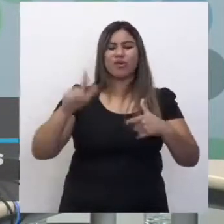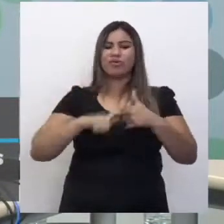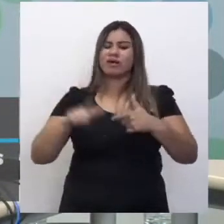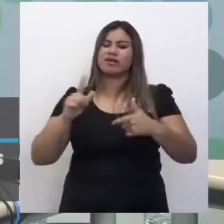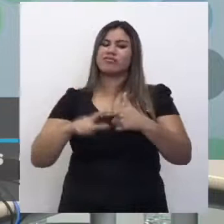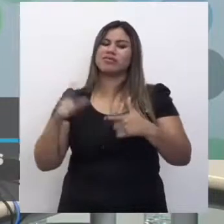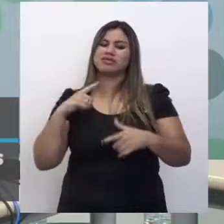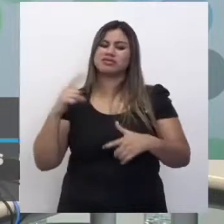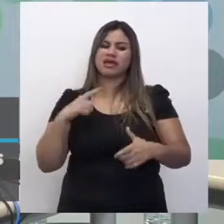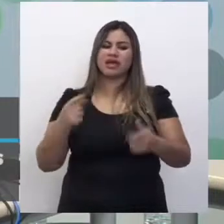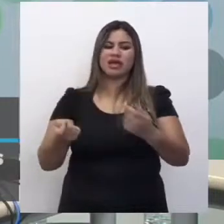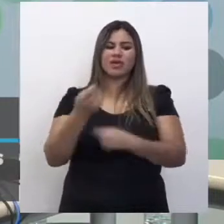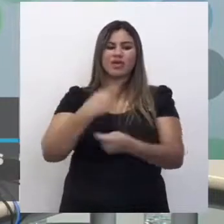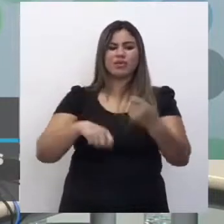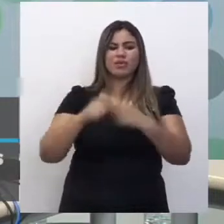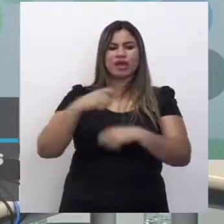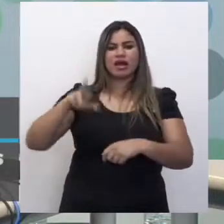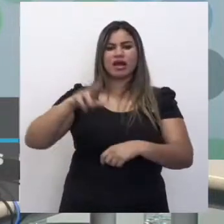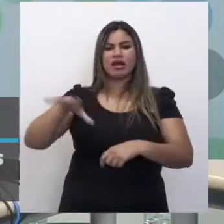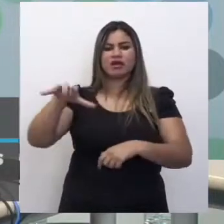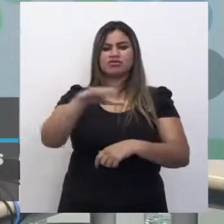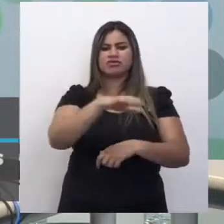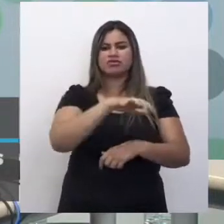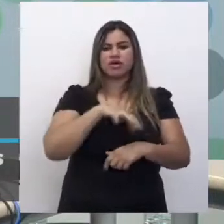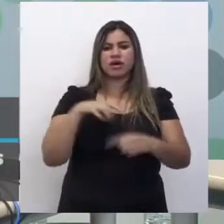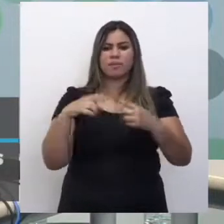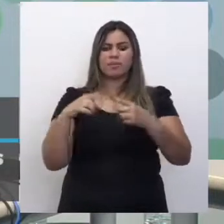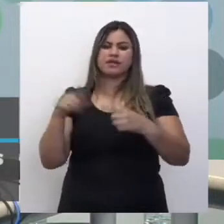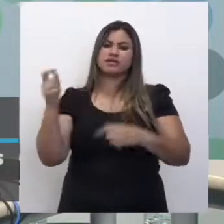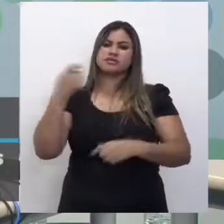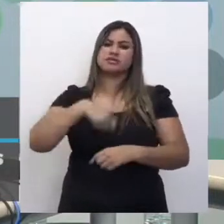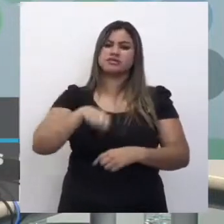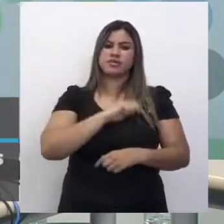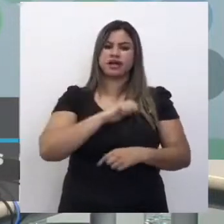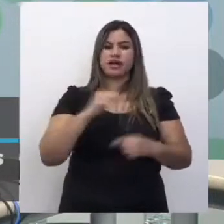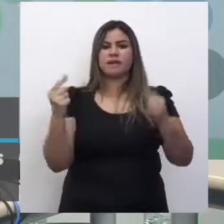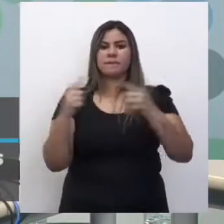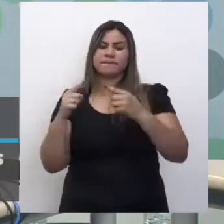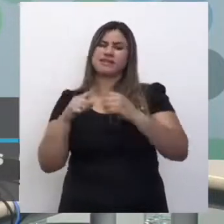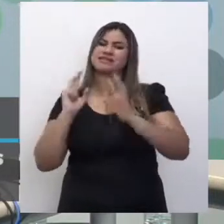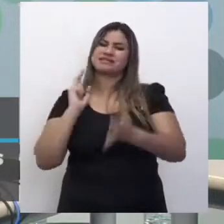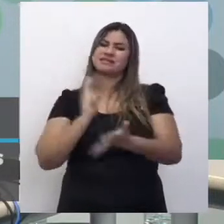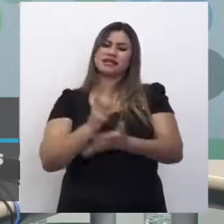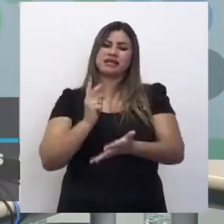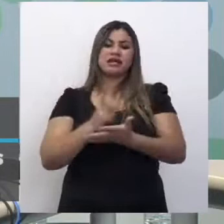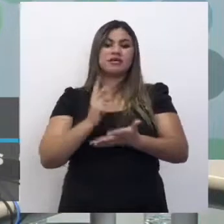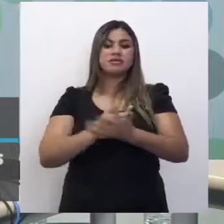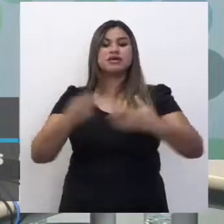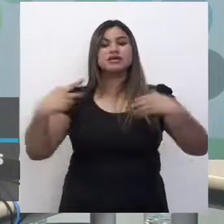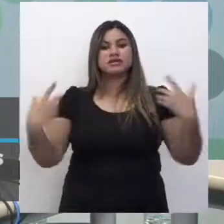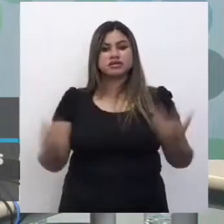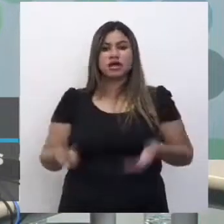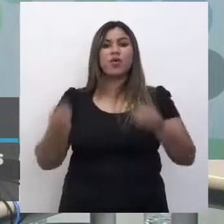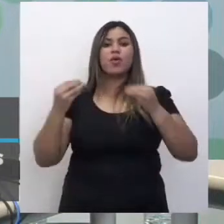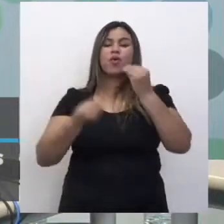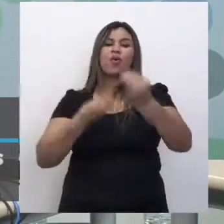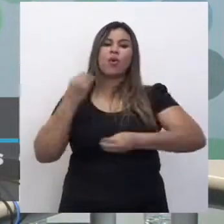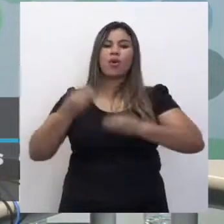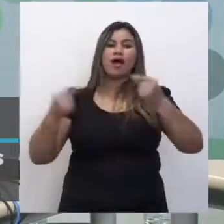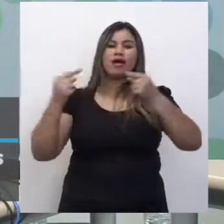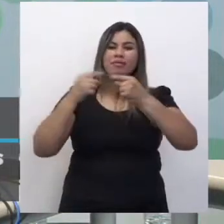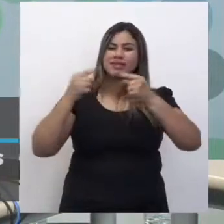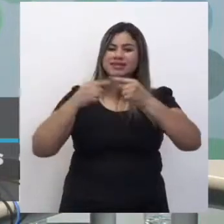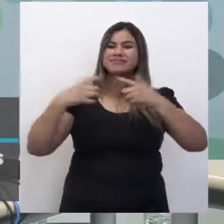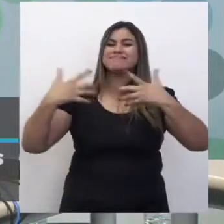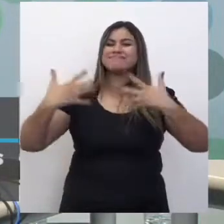A autonomia dessas regiões em relação à Espanha, ela ocorre pontualmente, então ainda é um ponto de tensão